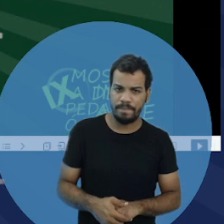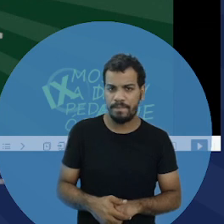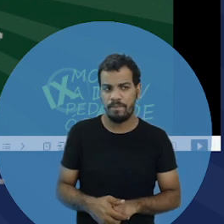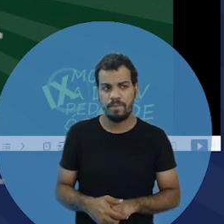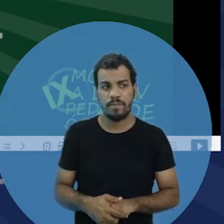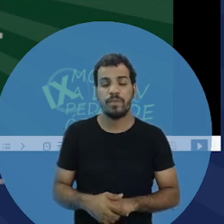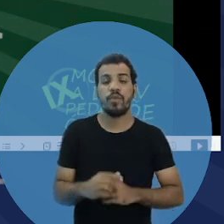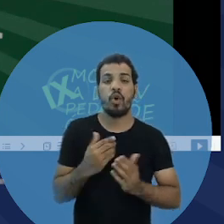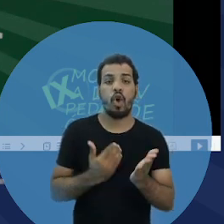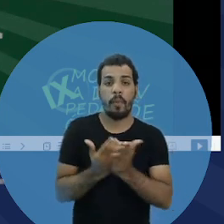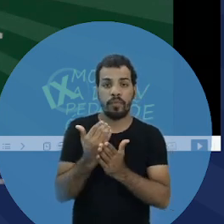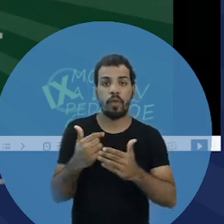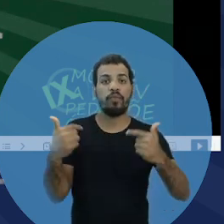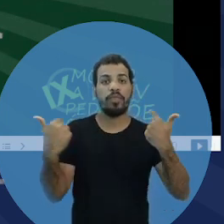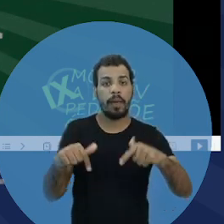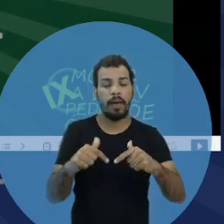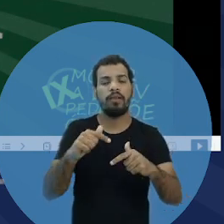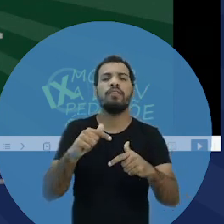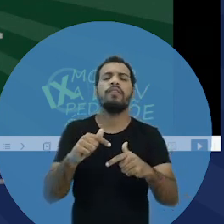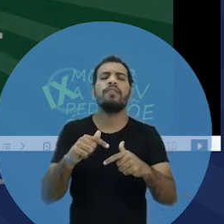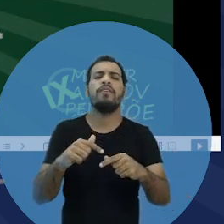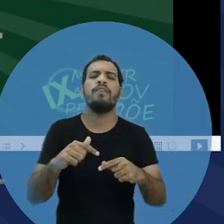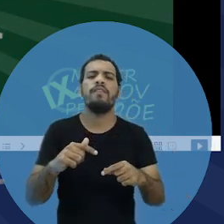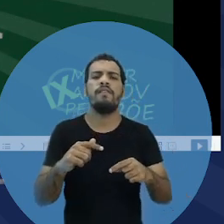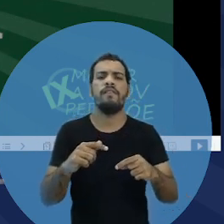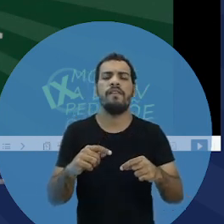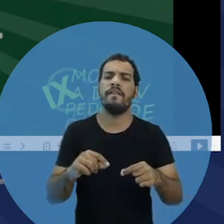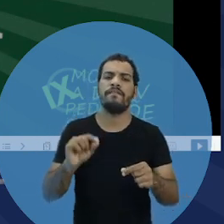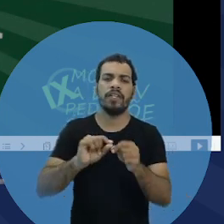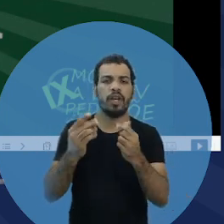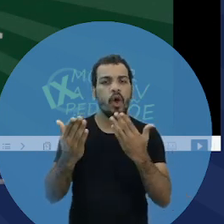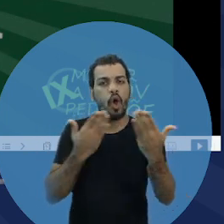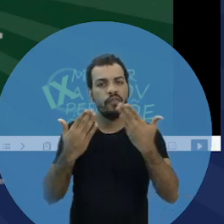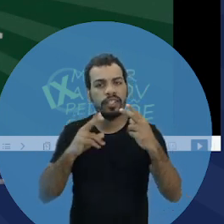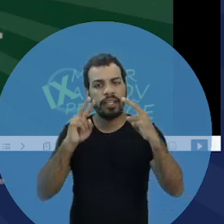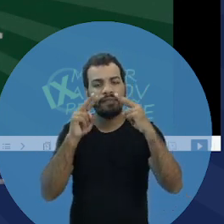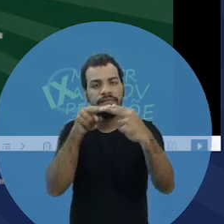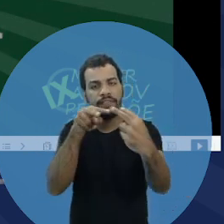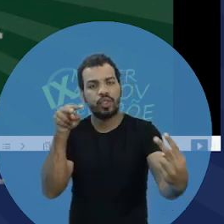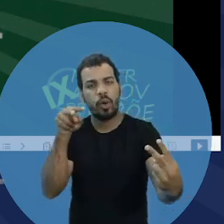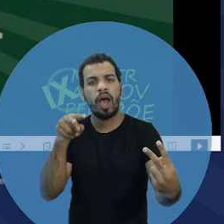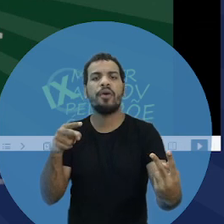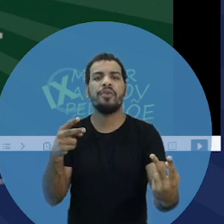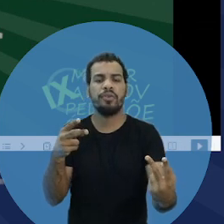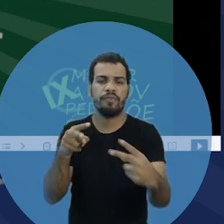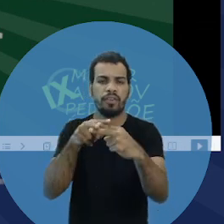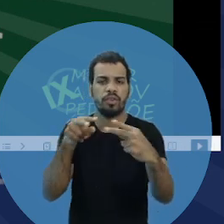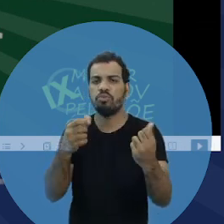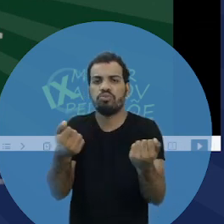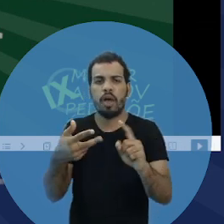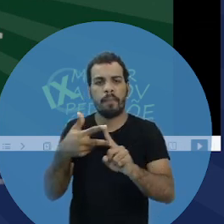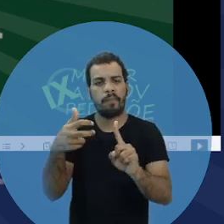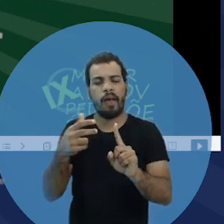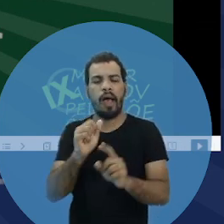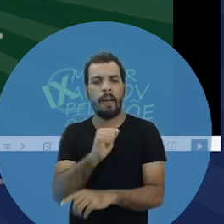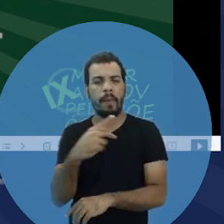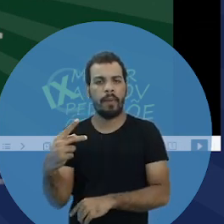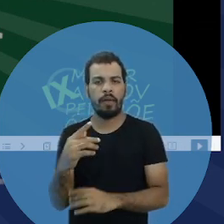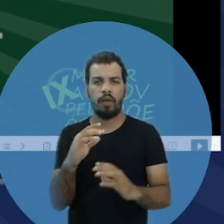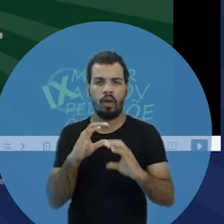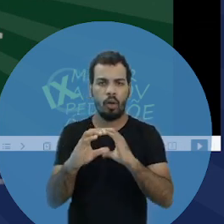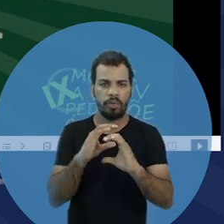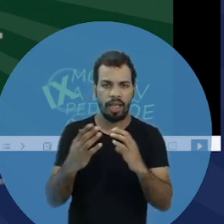trabalho fazendo essas conversas virtuais, através de aplicativos de vídeo, né?